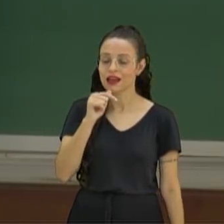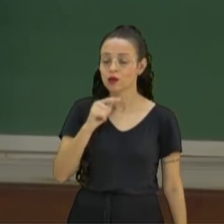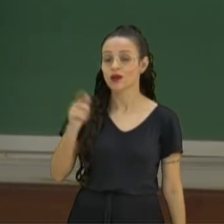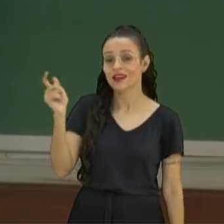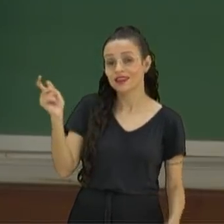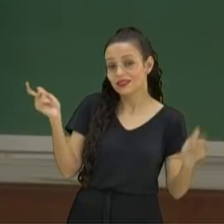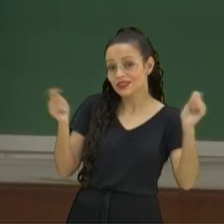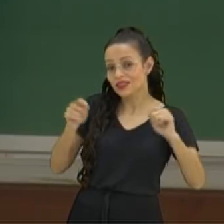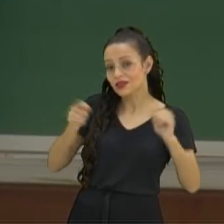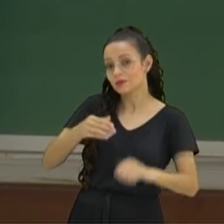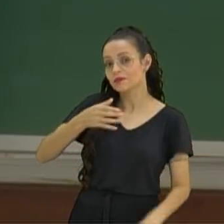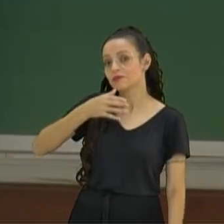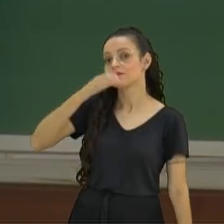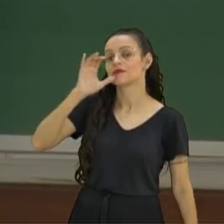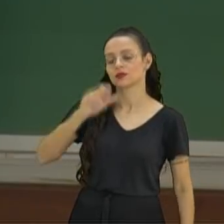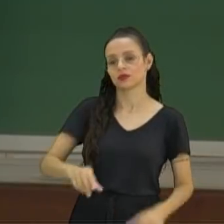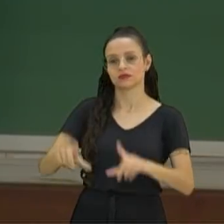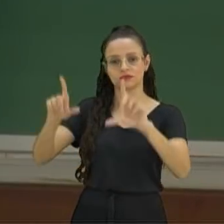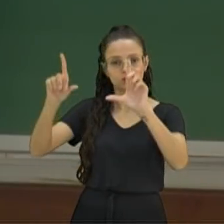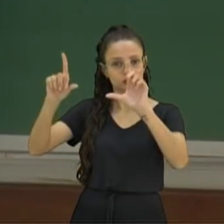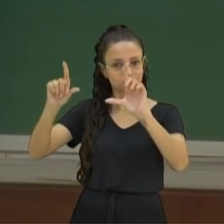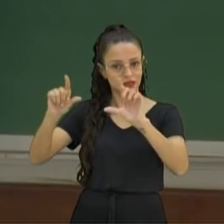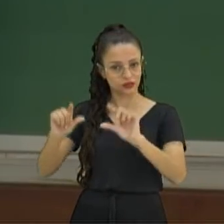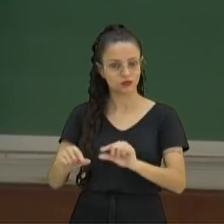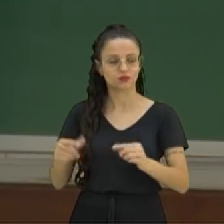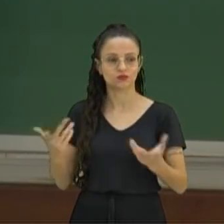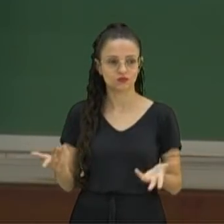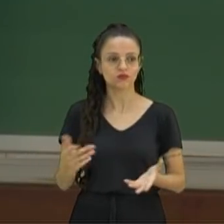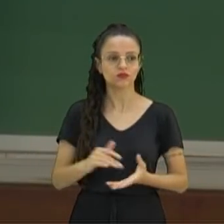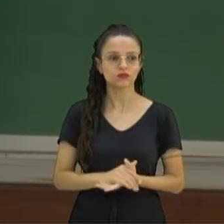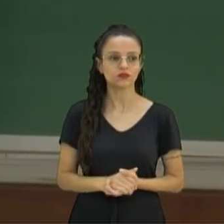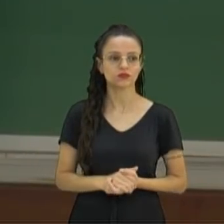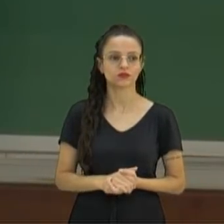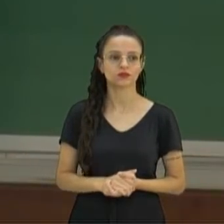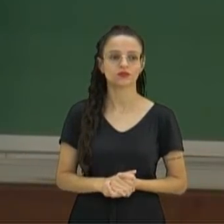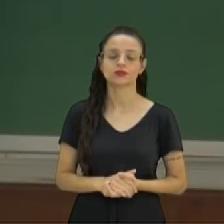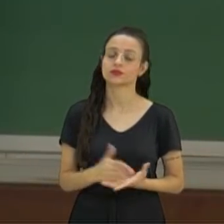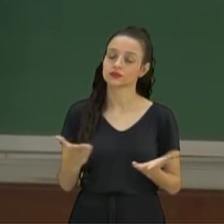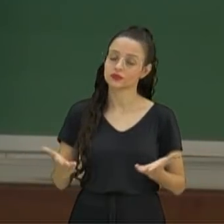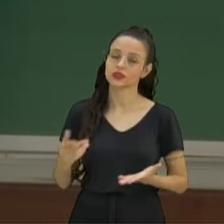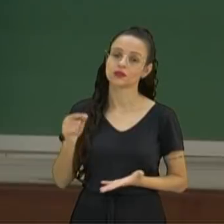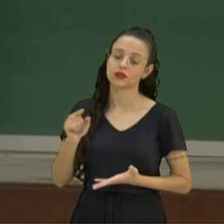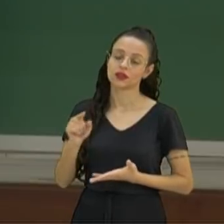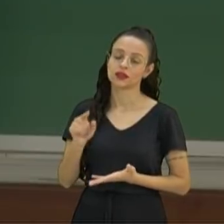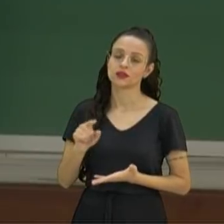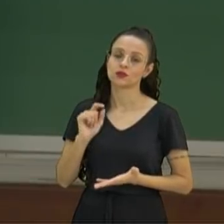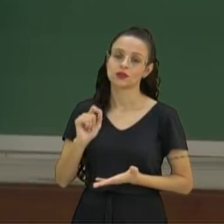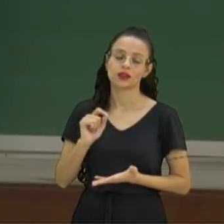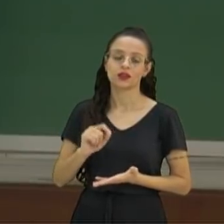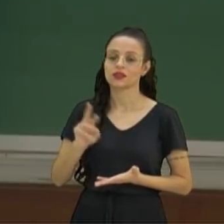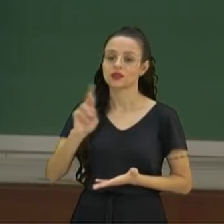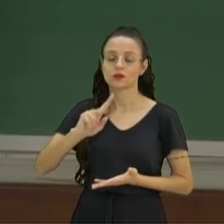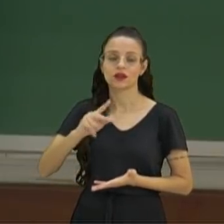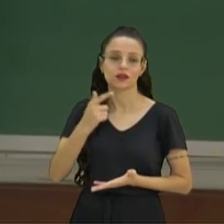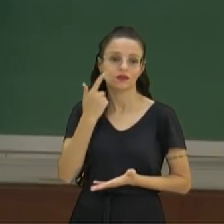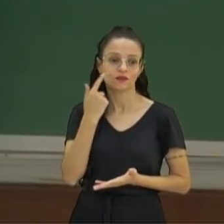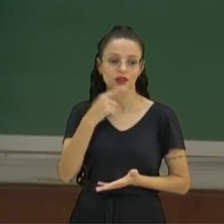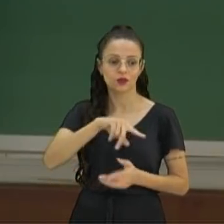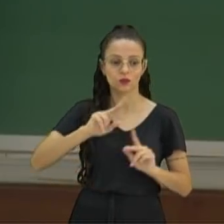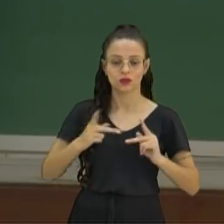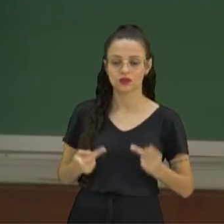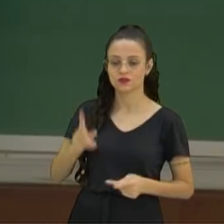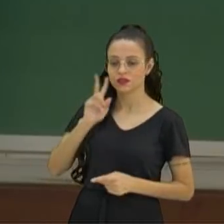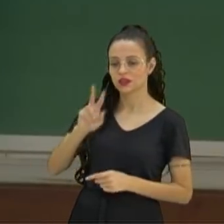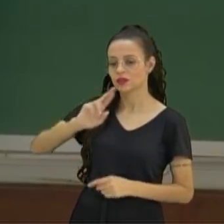potável está cada vez menos disponível, certo? Passou então a ser vista como um recurso e não como um bem natural. E o